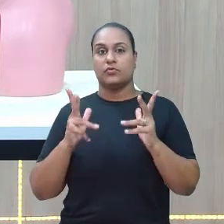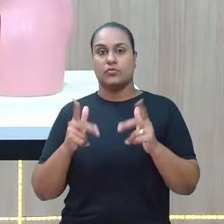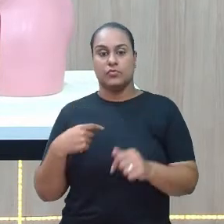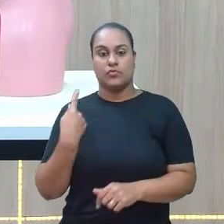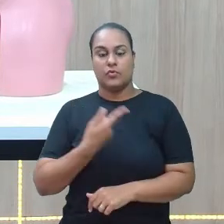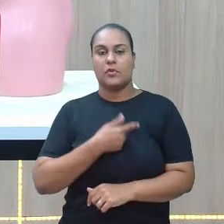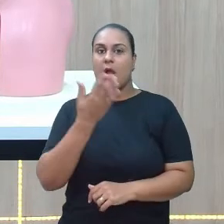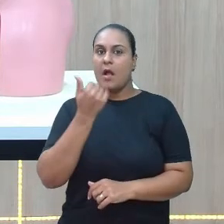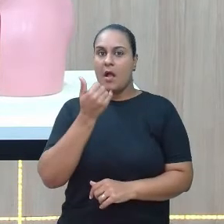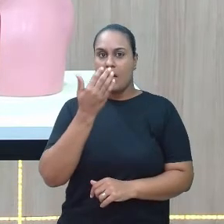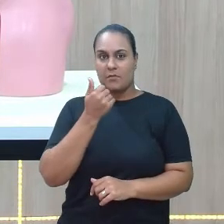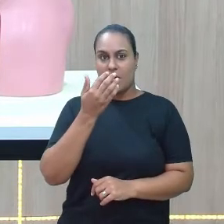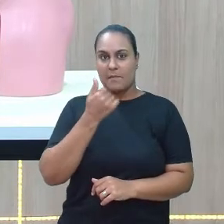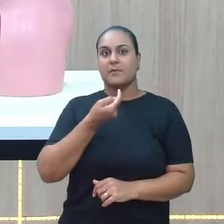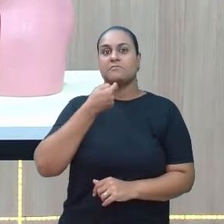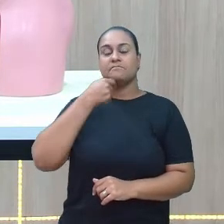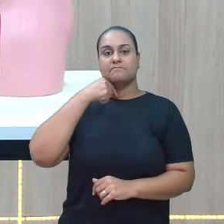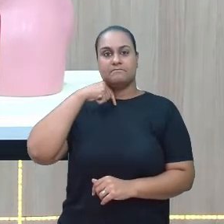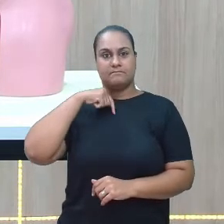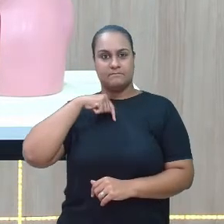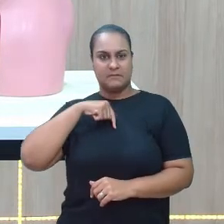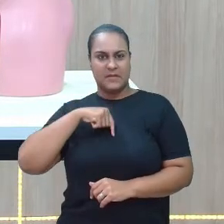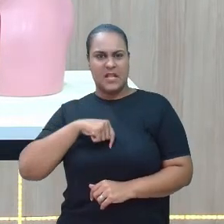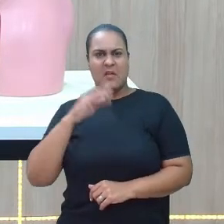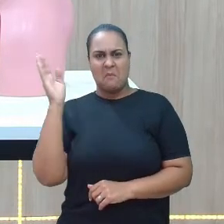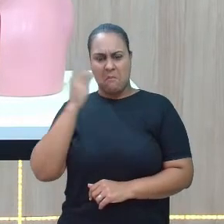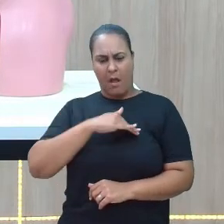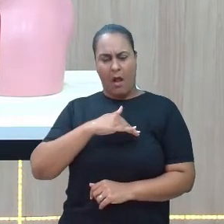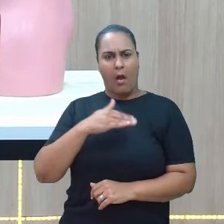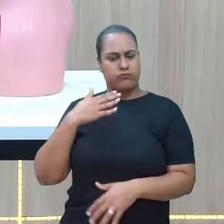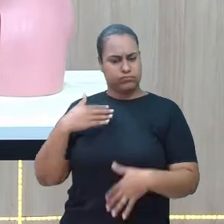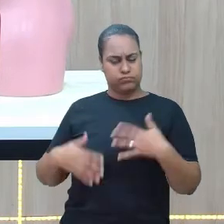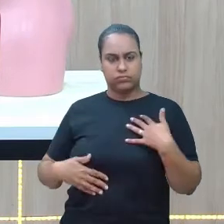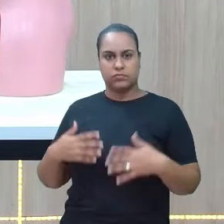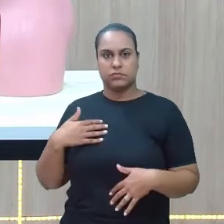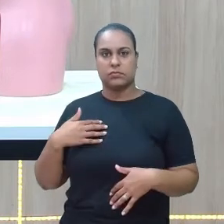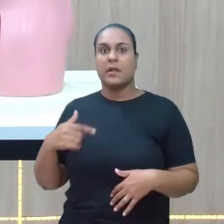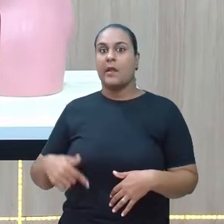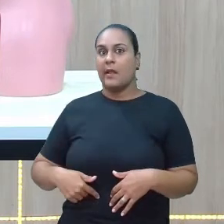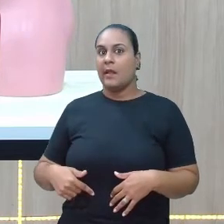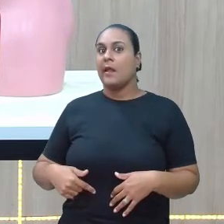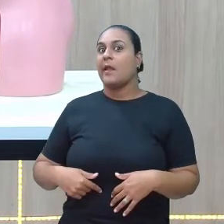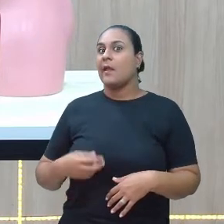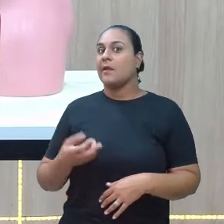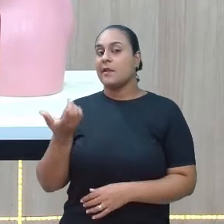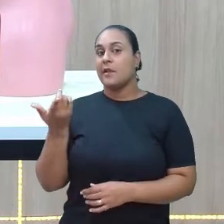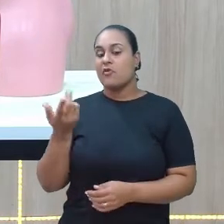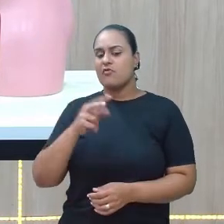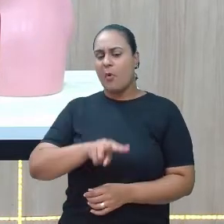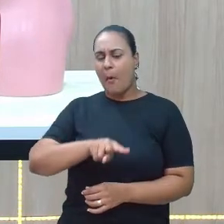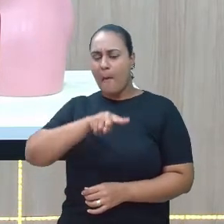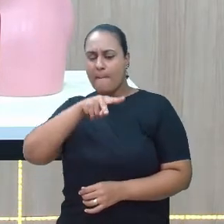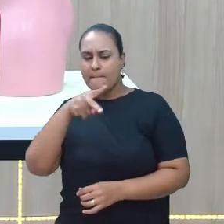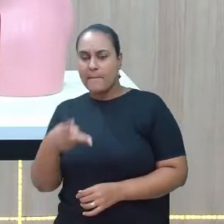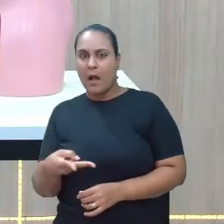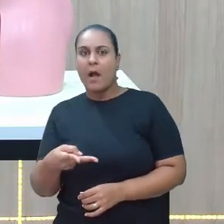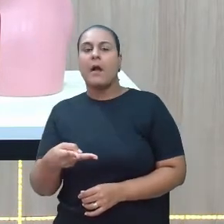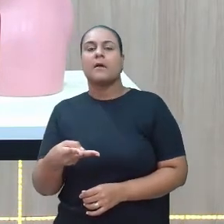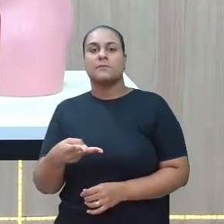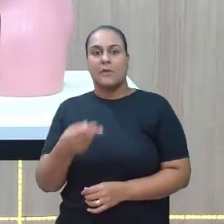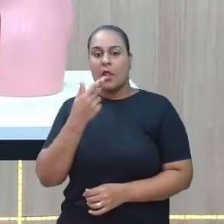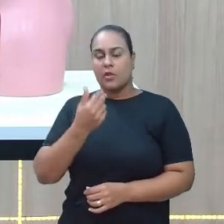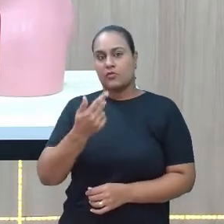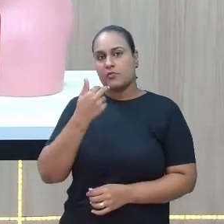nós nos alimentamos, que foi tóxico para o nosso corpo, ele consegue converter em